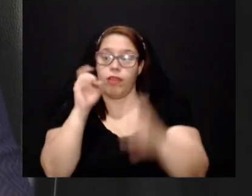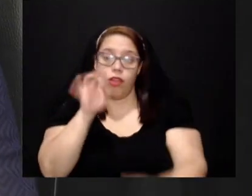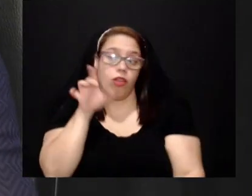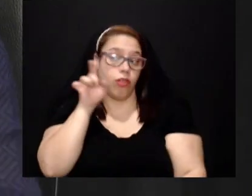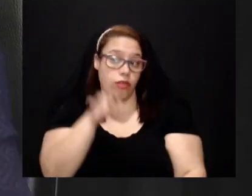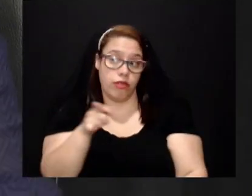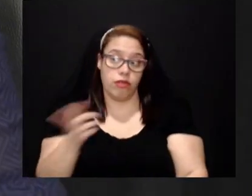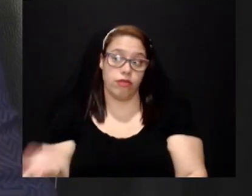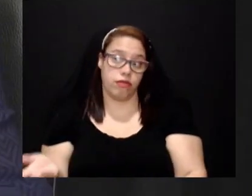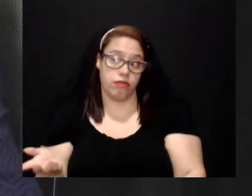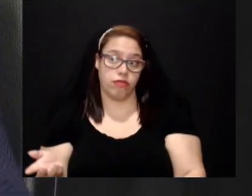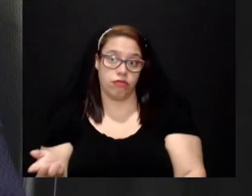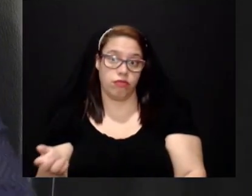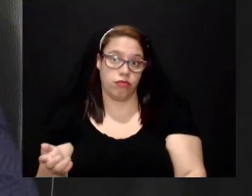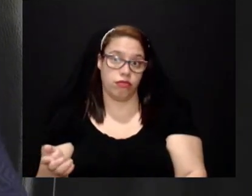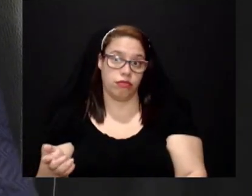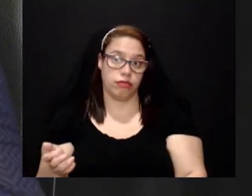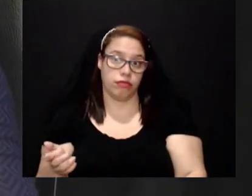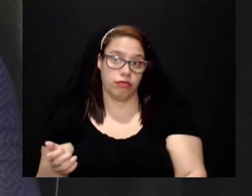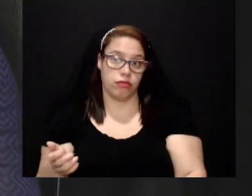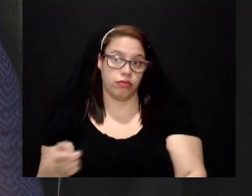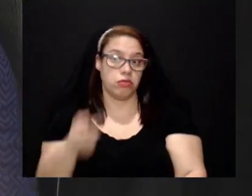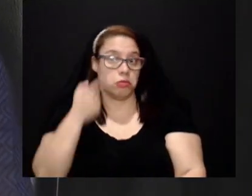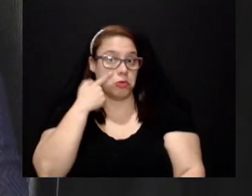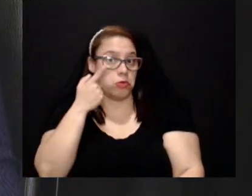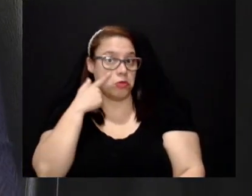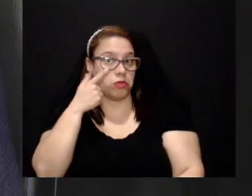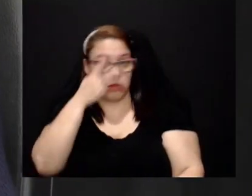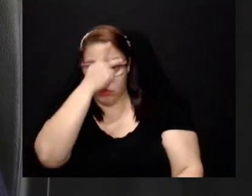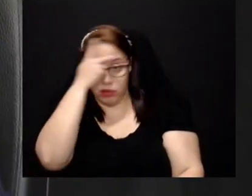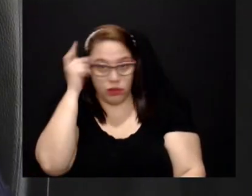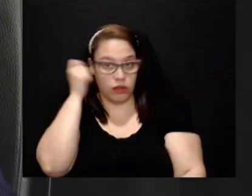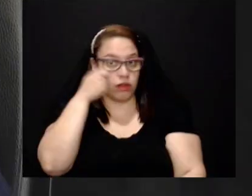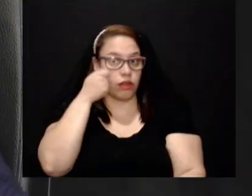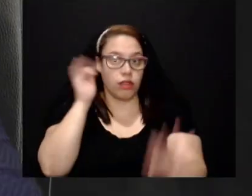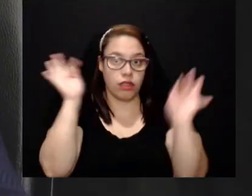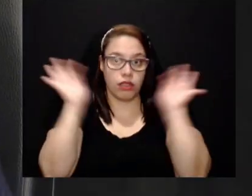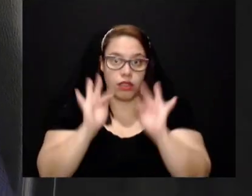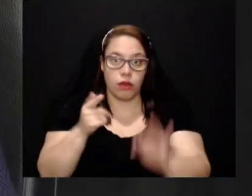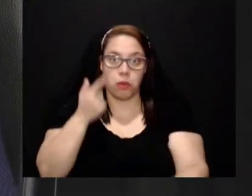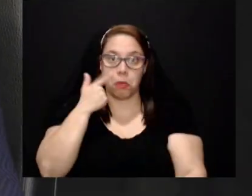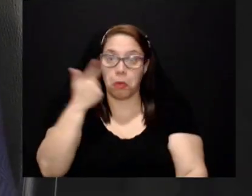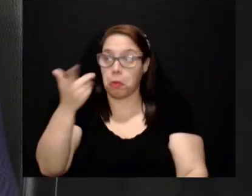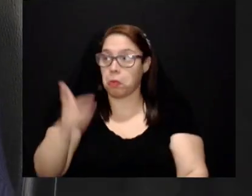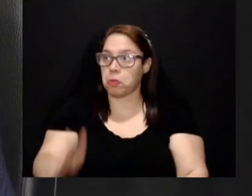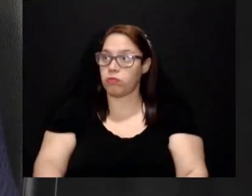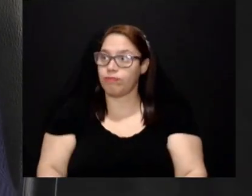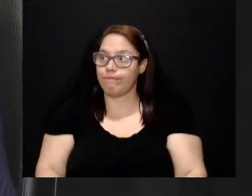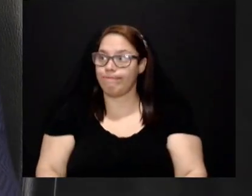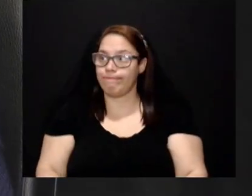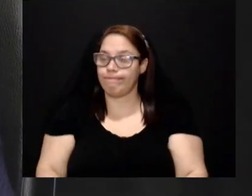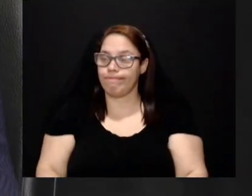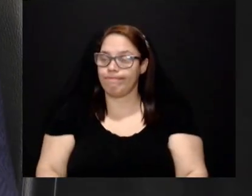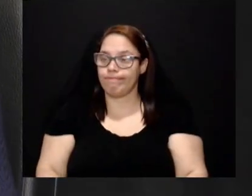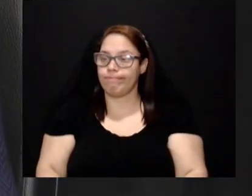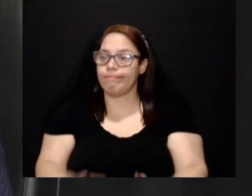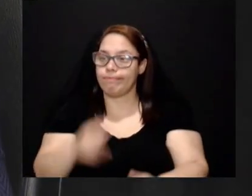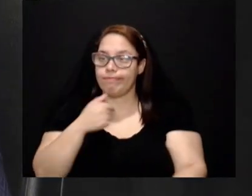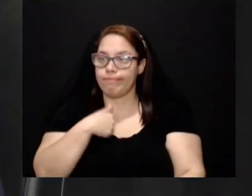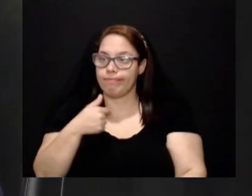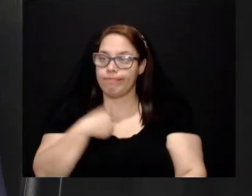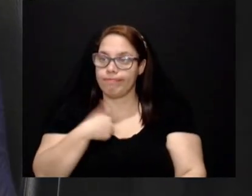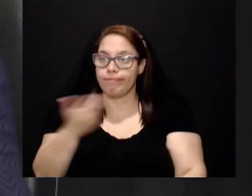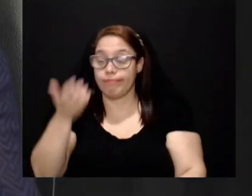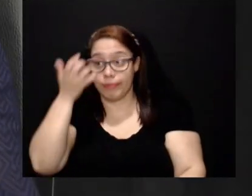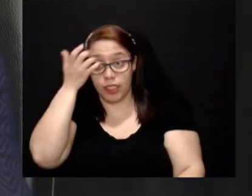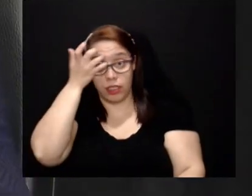vezes, quando você vê uma pessoa negra, você fica até feliz. Falei, nossa, olha, uma pessoa negra igual eu, né? Porque senão parece que você é sempre